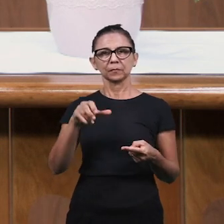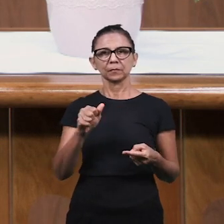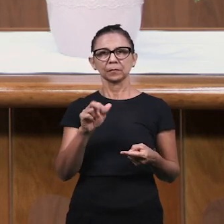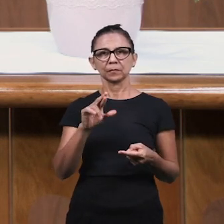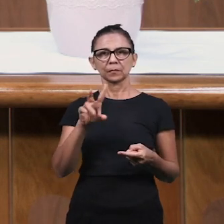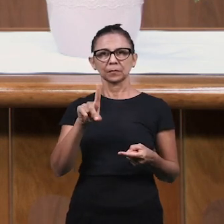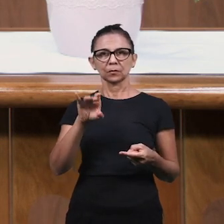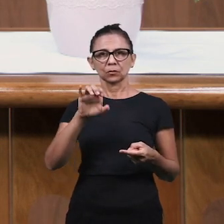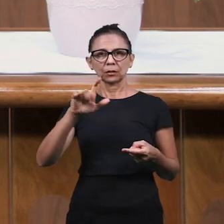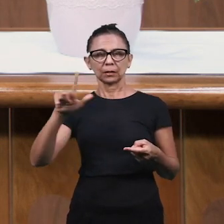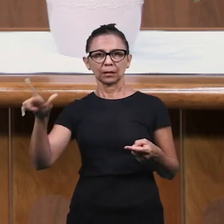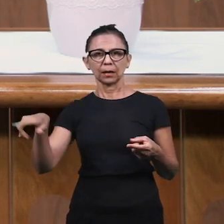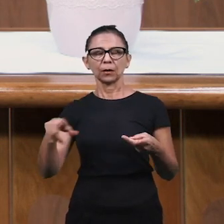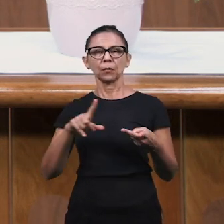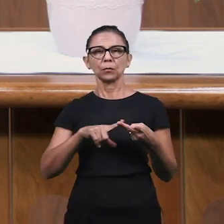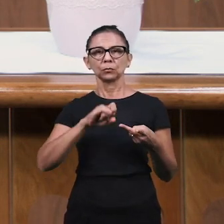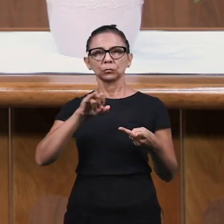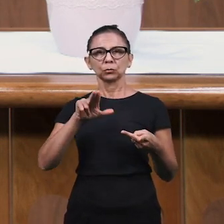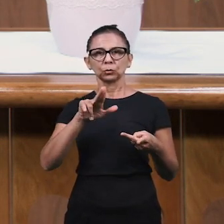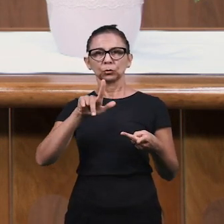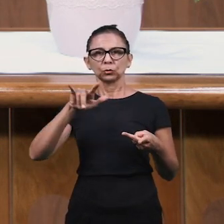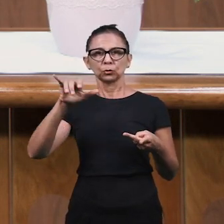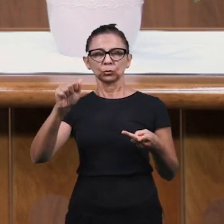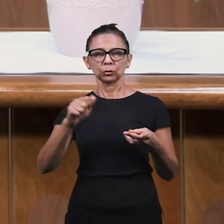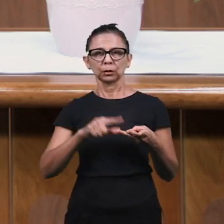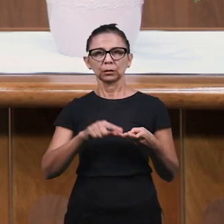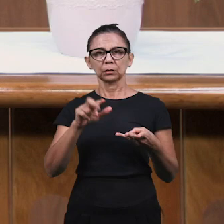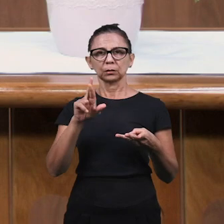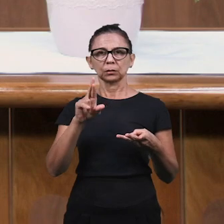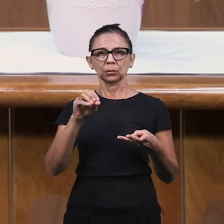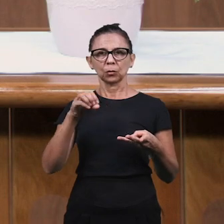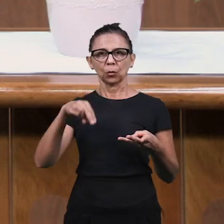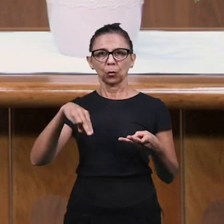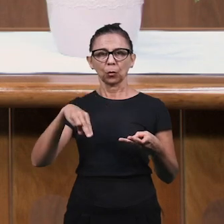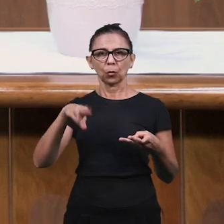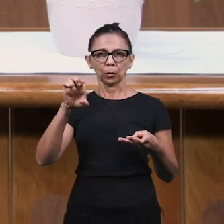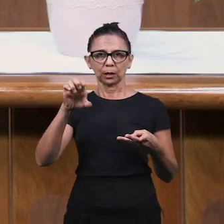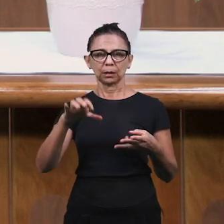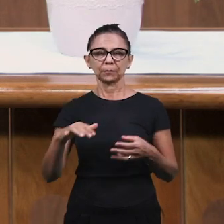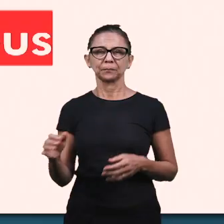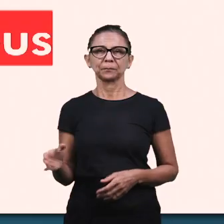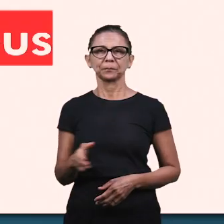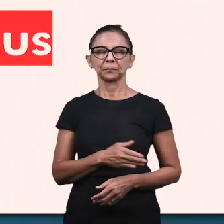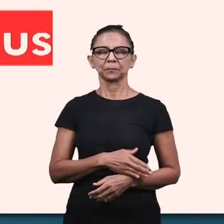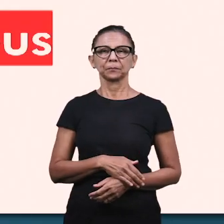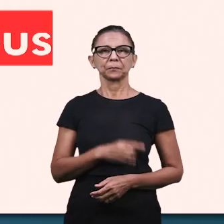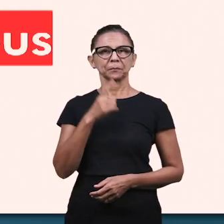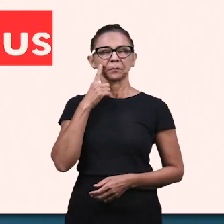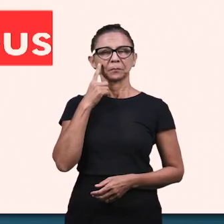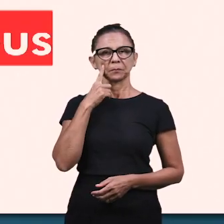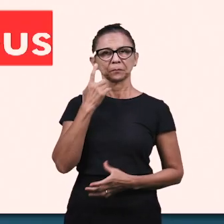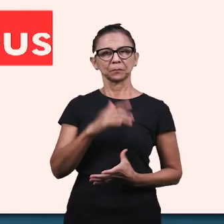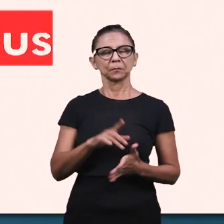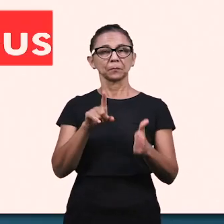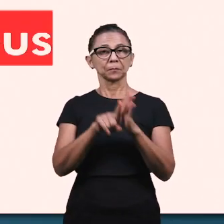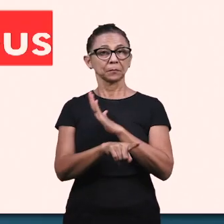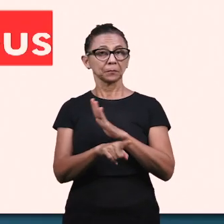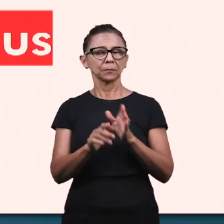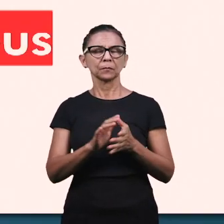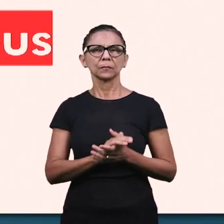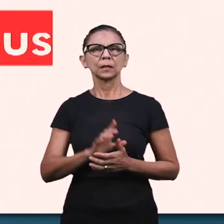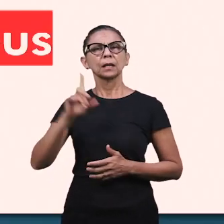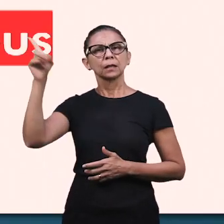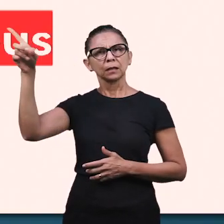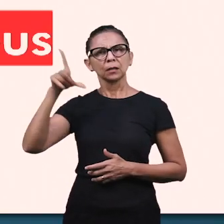irmã Júlia Batista, também jovem, e o pastor Rony Tales. Vamos ler a pergunta para então nós trazermos as respostas aqui. A